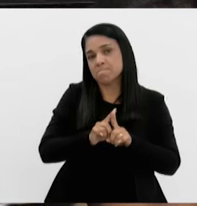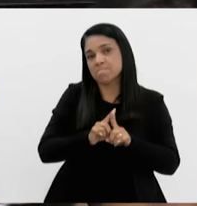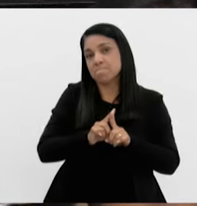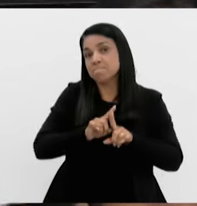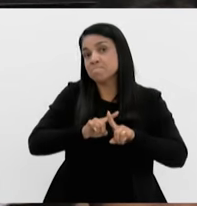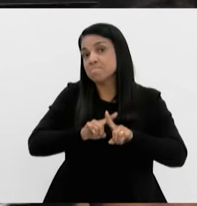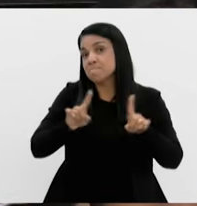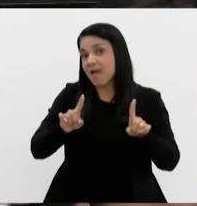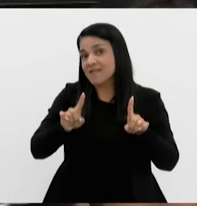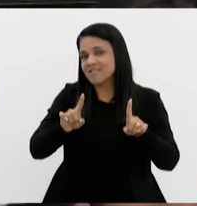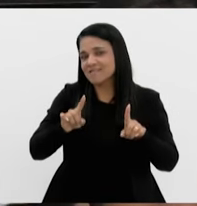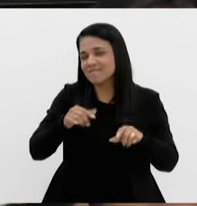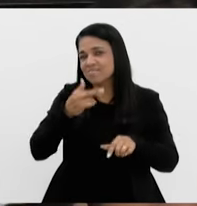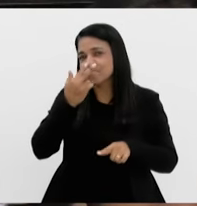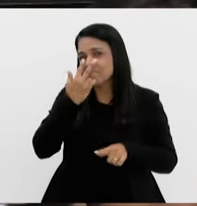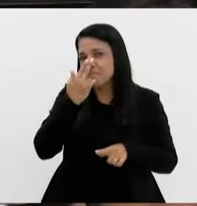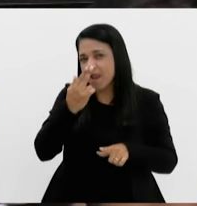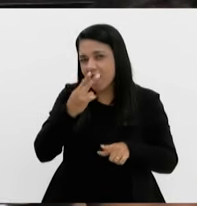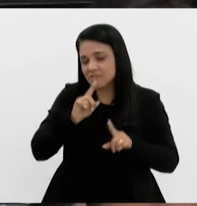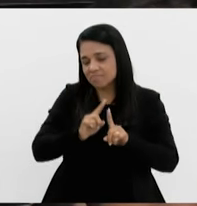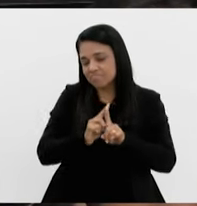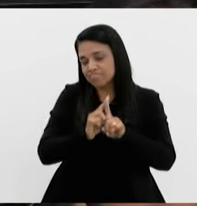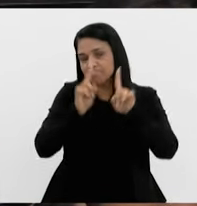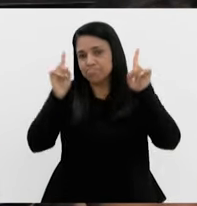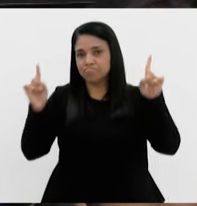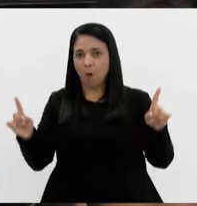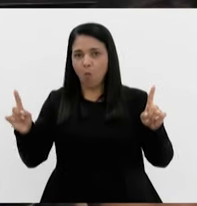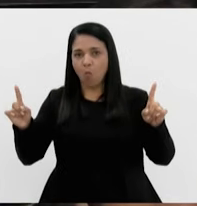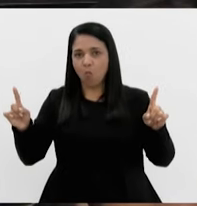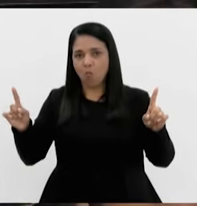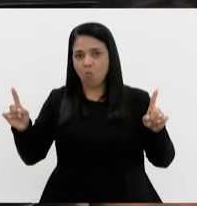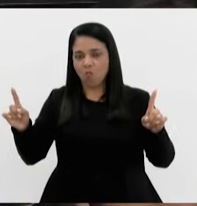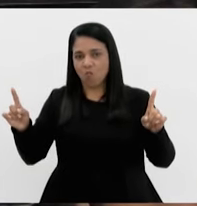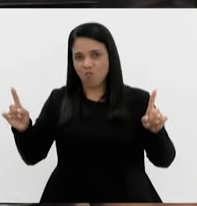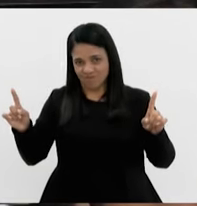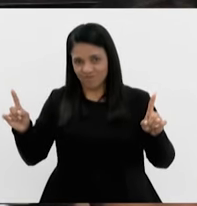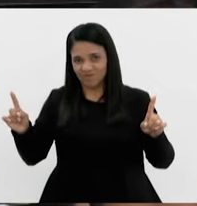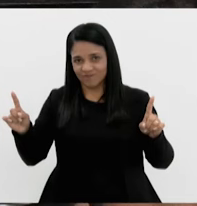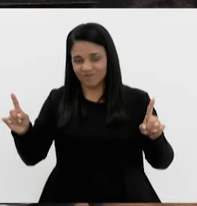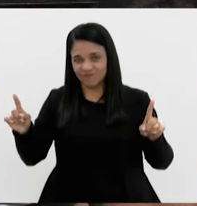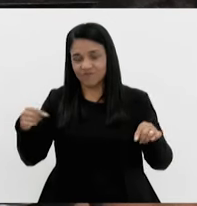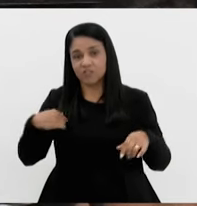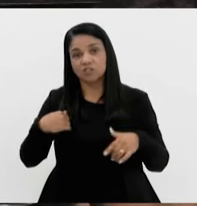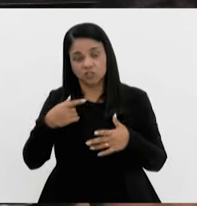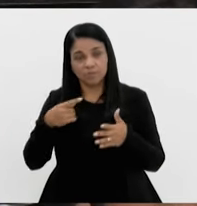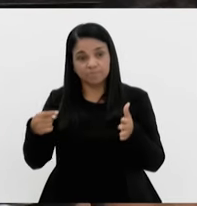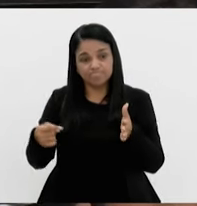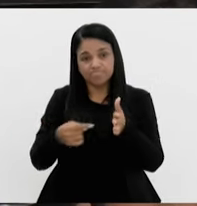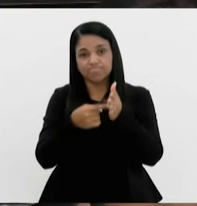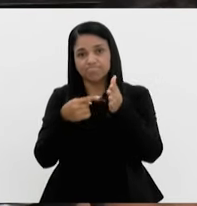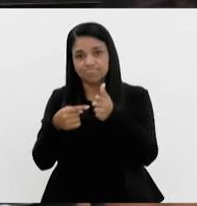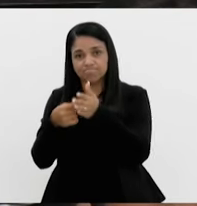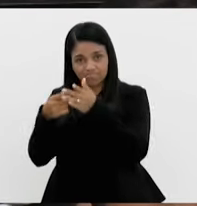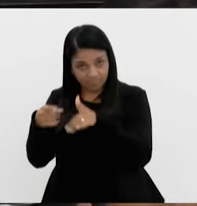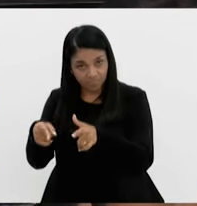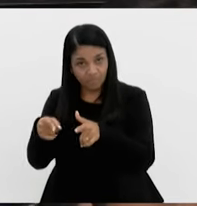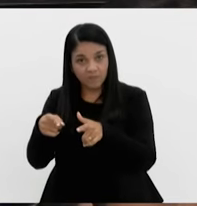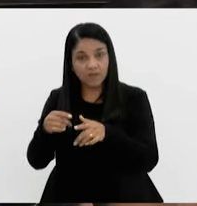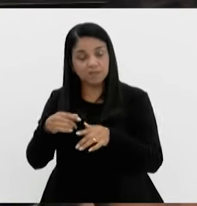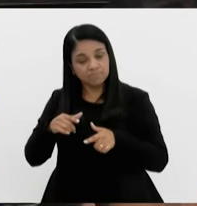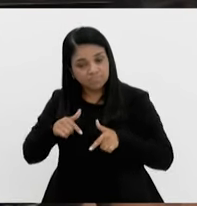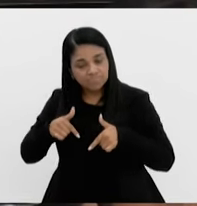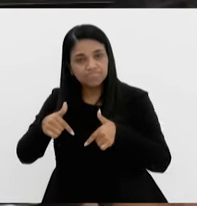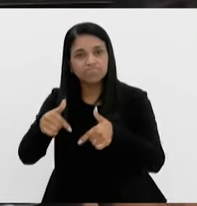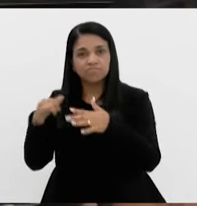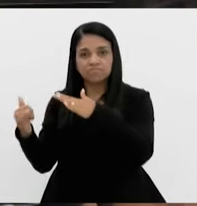estamos acionando os diversos poderes estabelecidos para atuar sobre